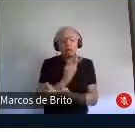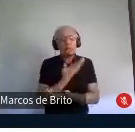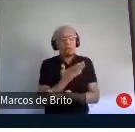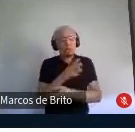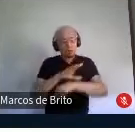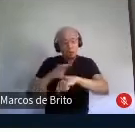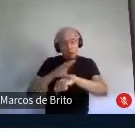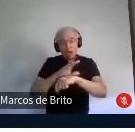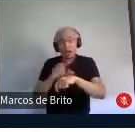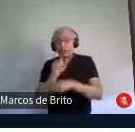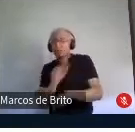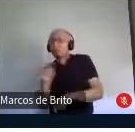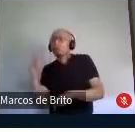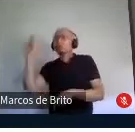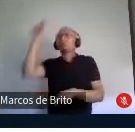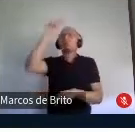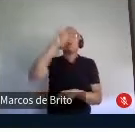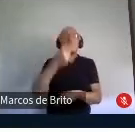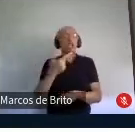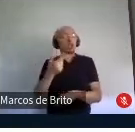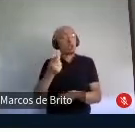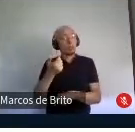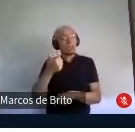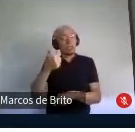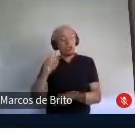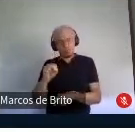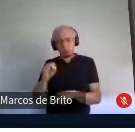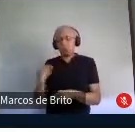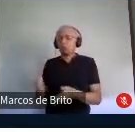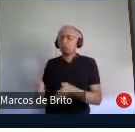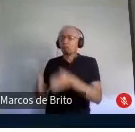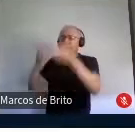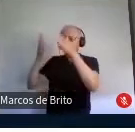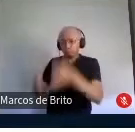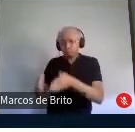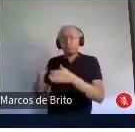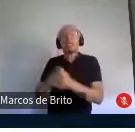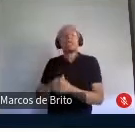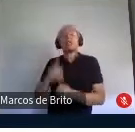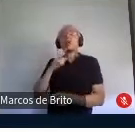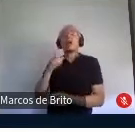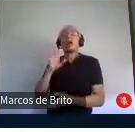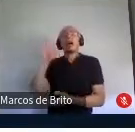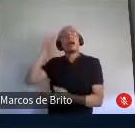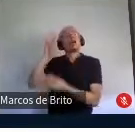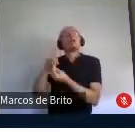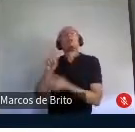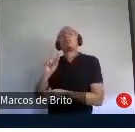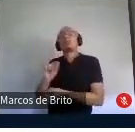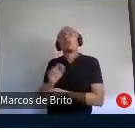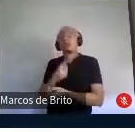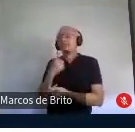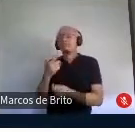ano de 2018, em relação aos títulos, nós concluímos que não existe um